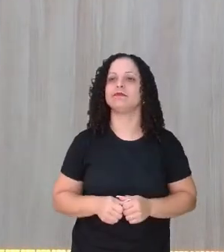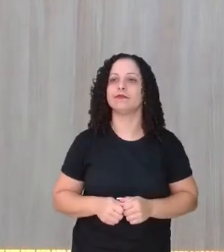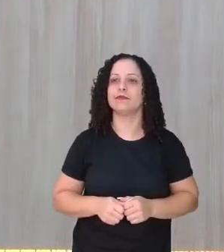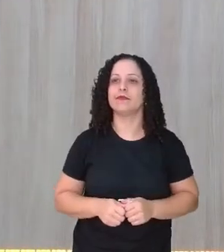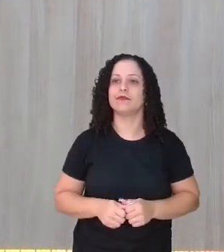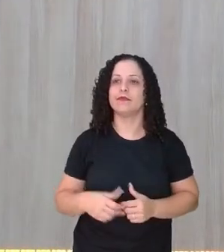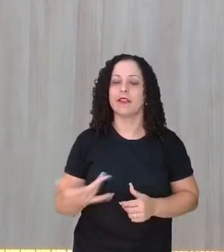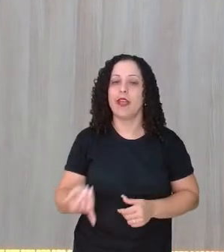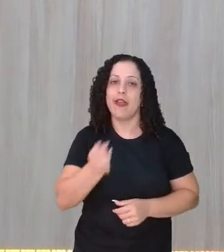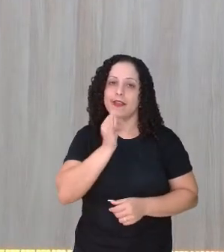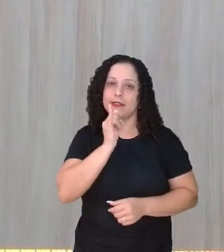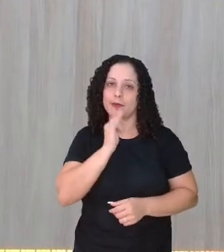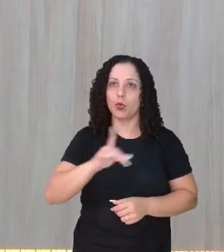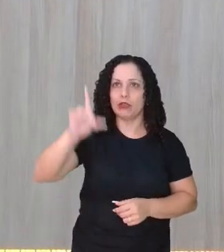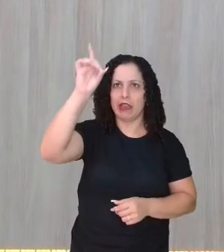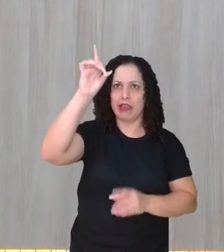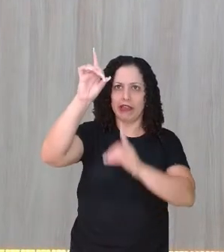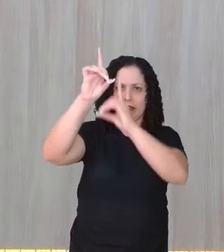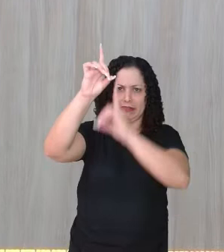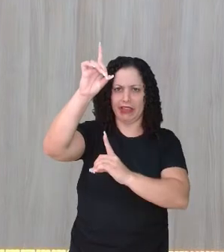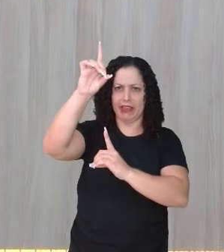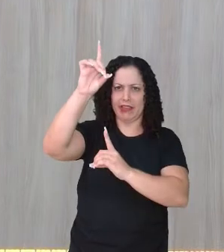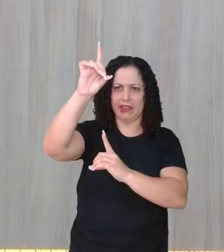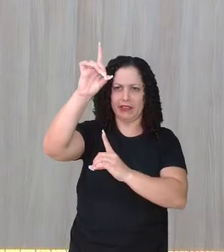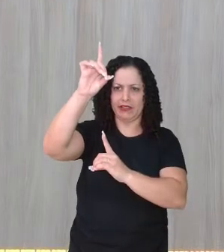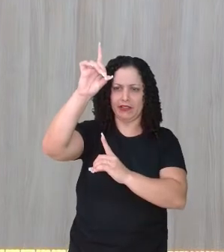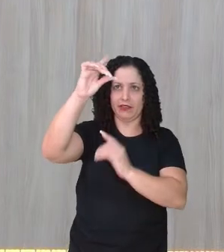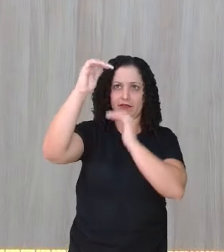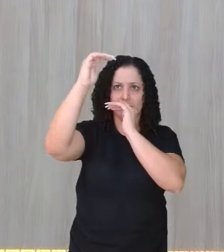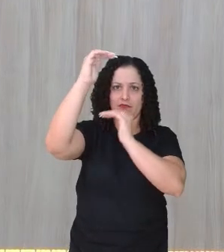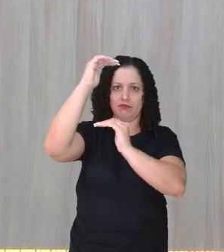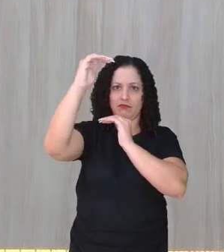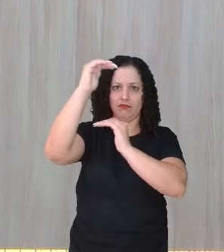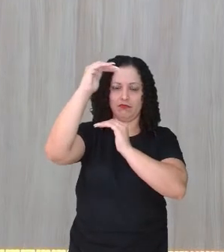D e D, eu estou dizendo que esses dois segmentos